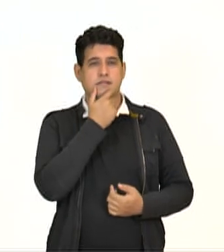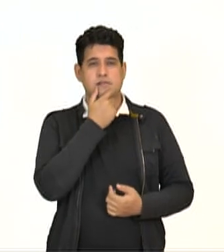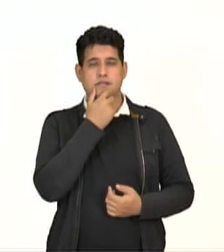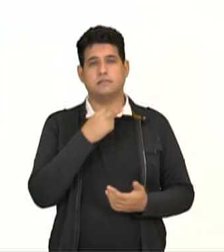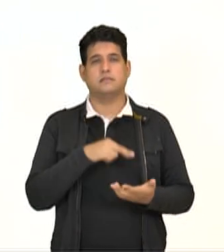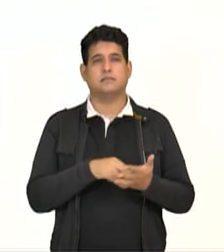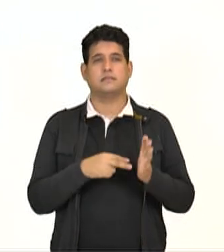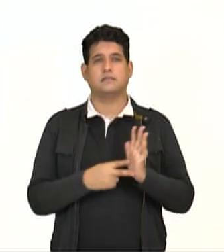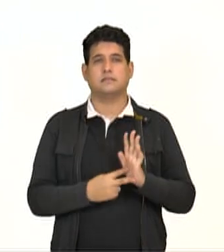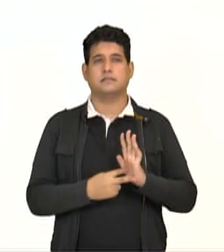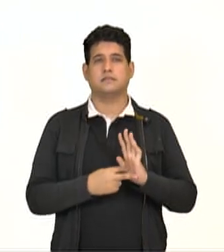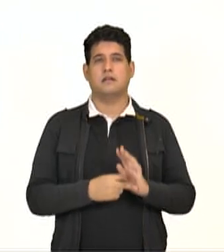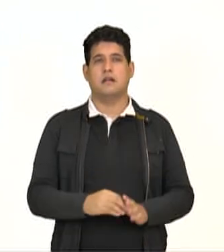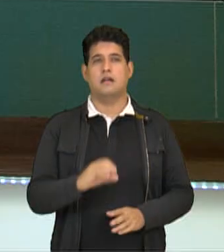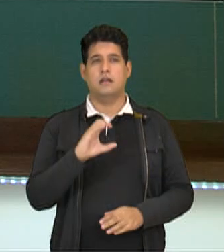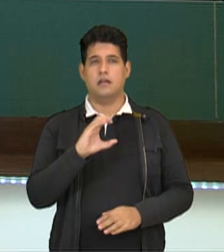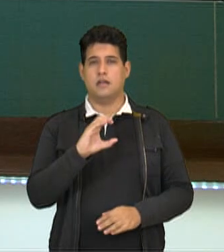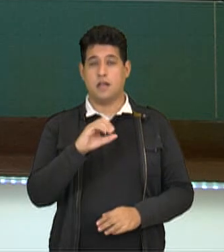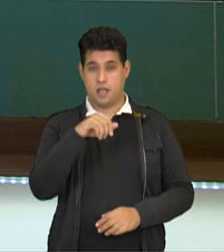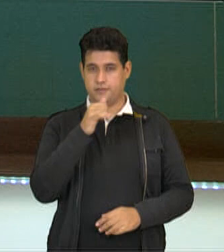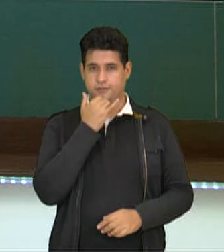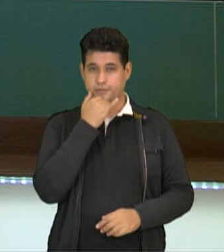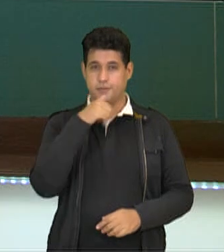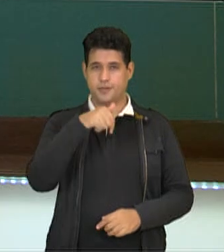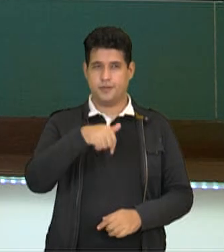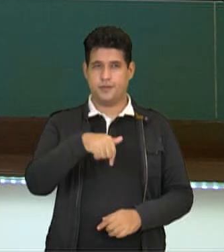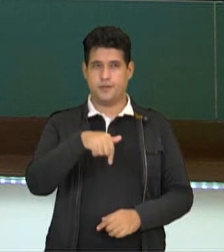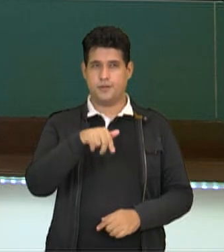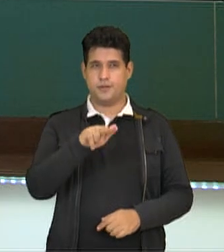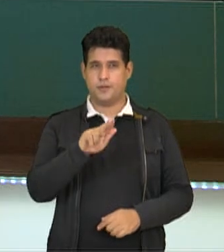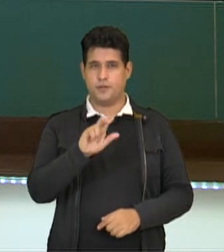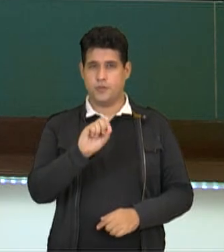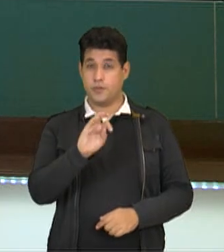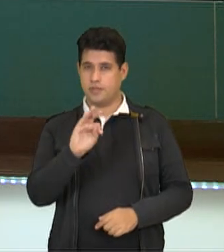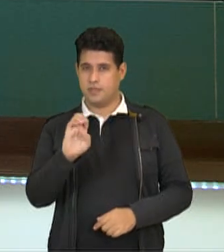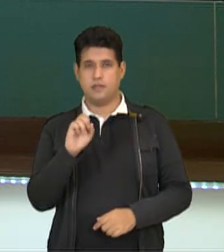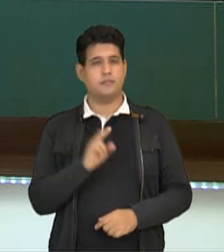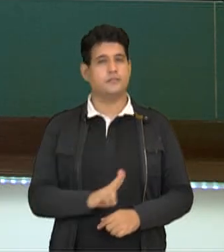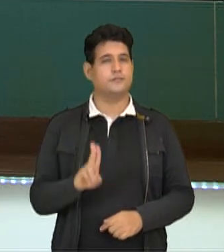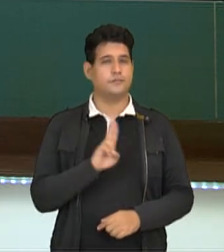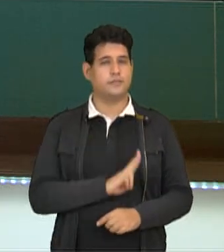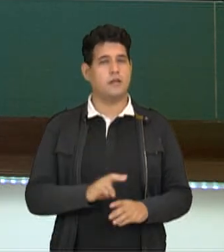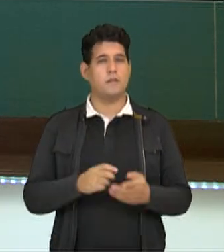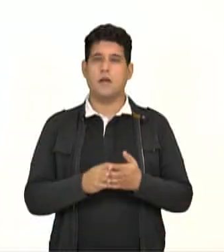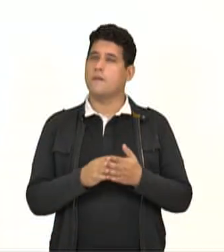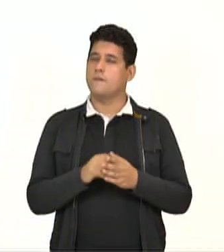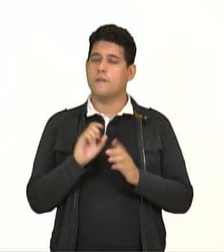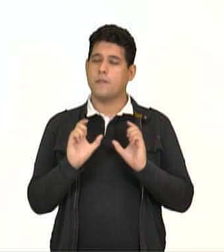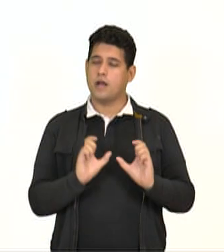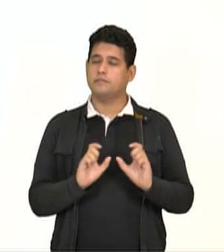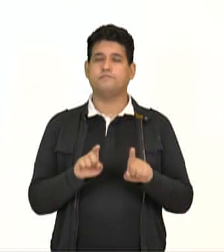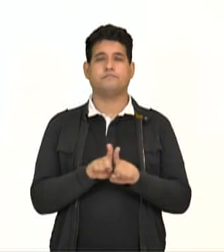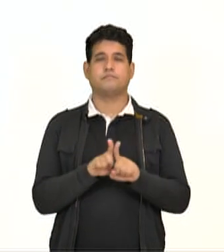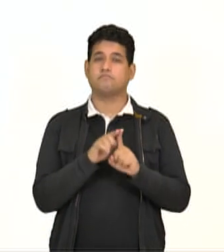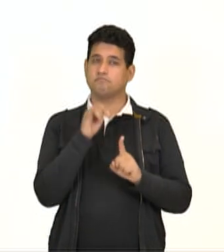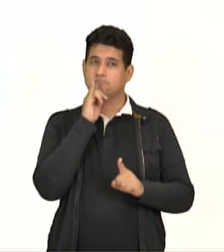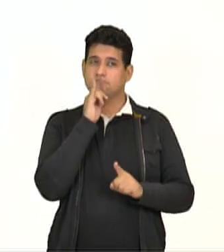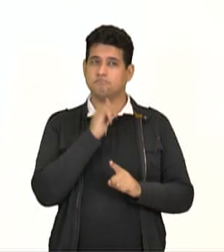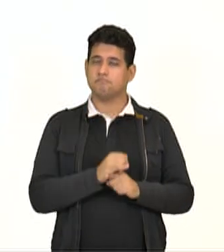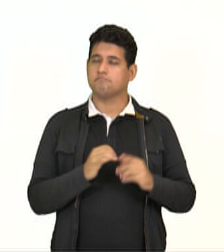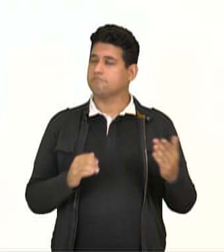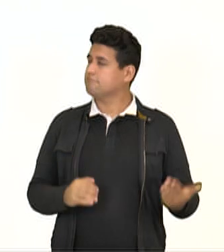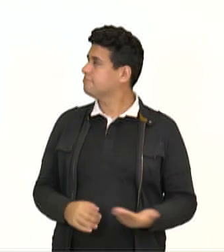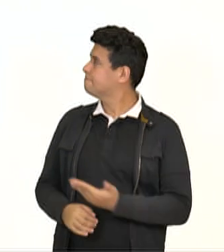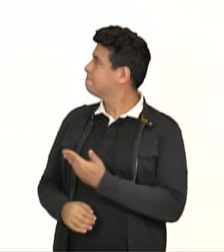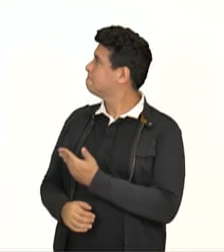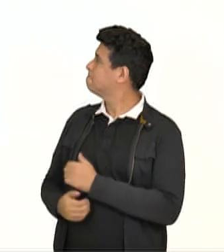chamamos quote. Quote é o nome da palavrinha que nós usamos para falar citação. Então, this is a quote. What is